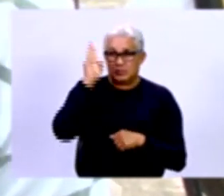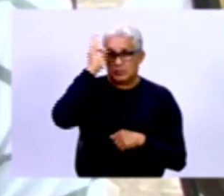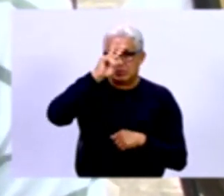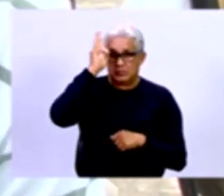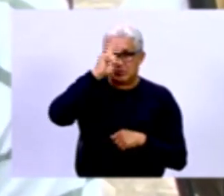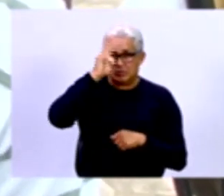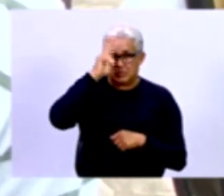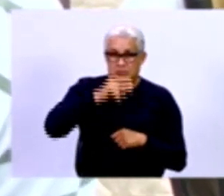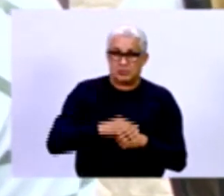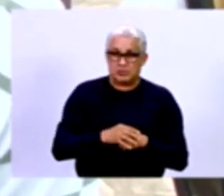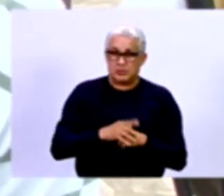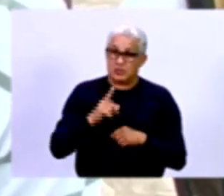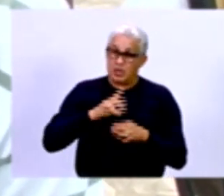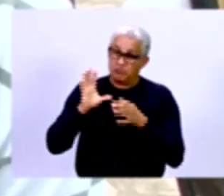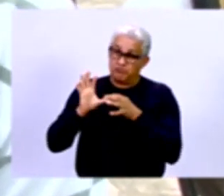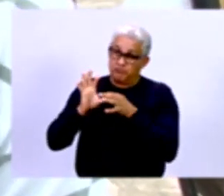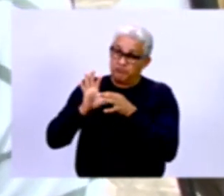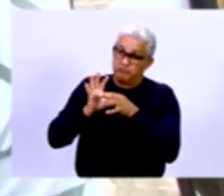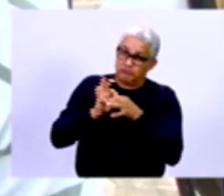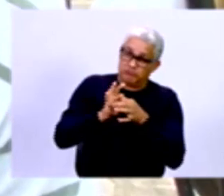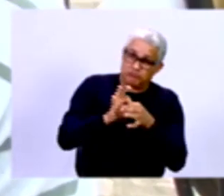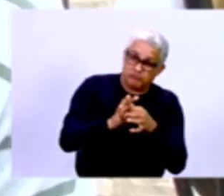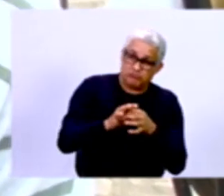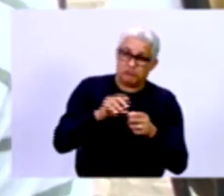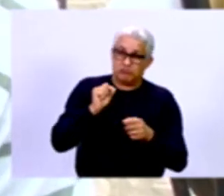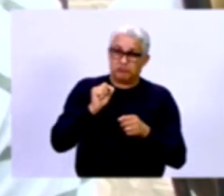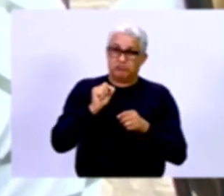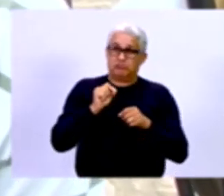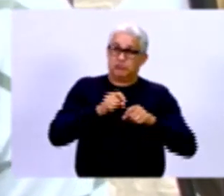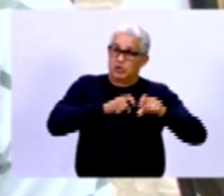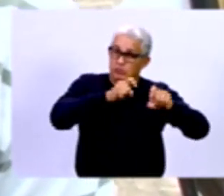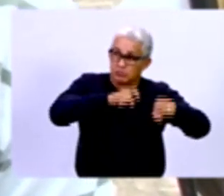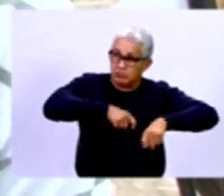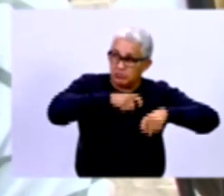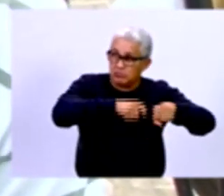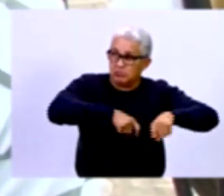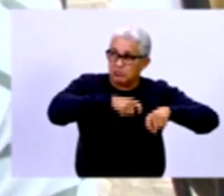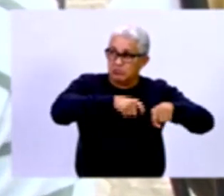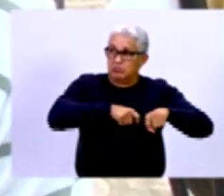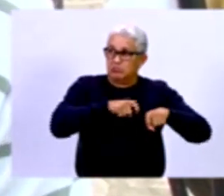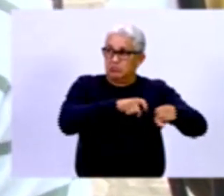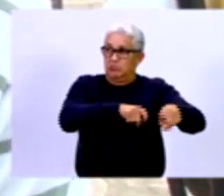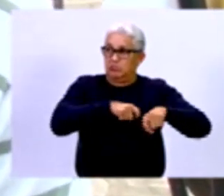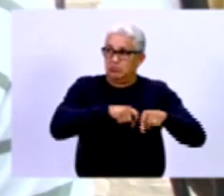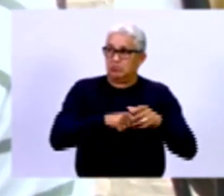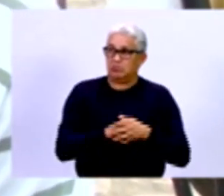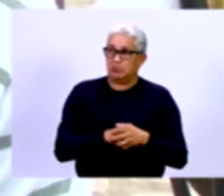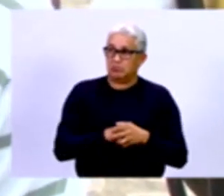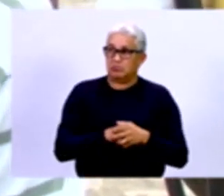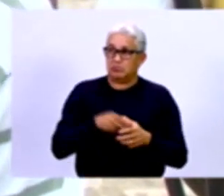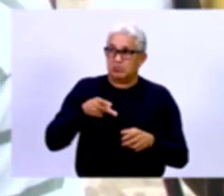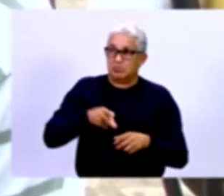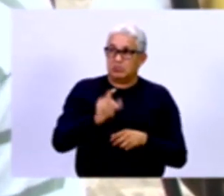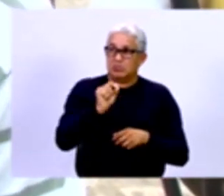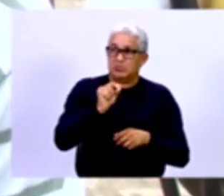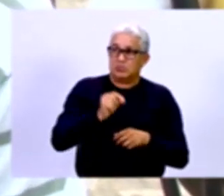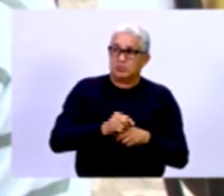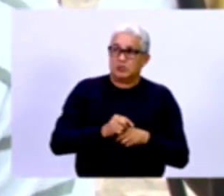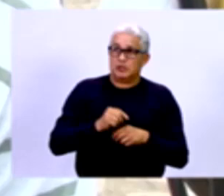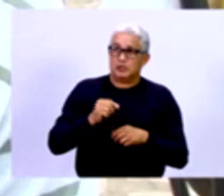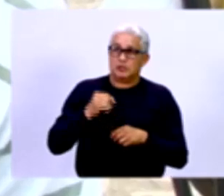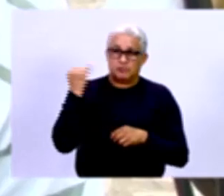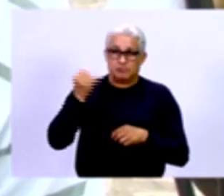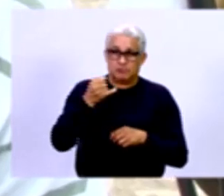historicamente é muito mais ligado à questão da agricultura, né? Então é sempre o que puxa o